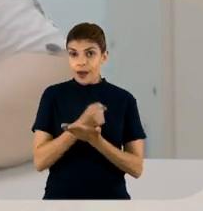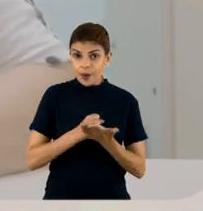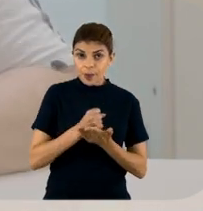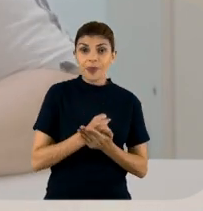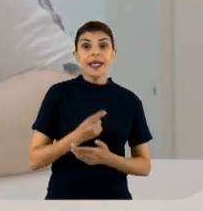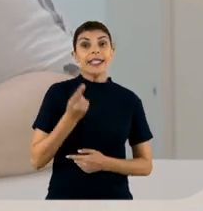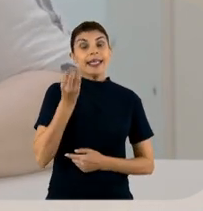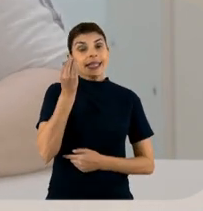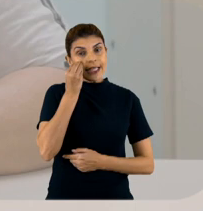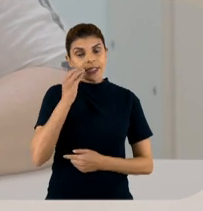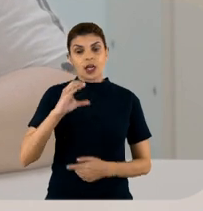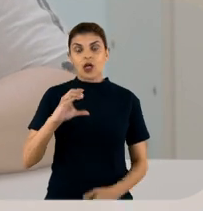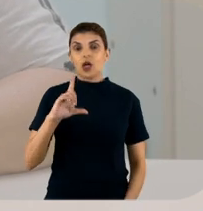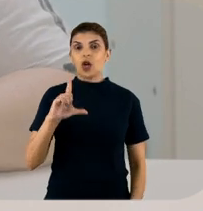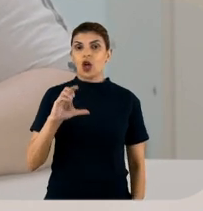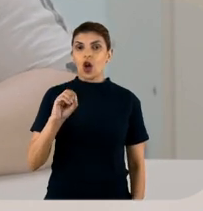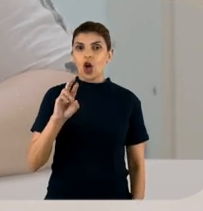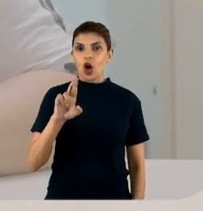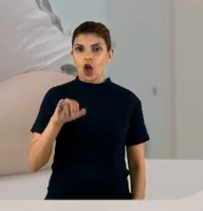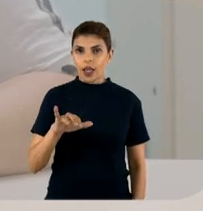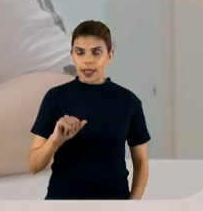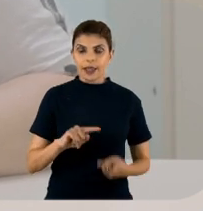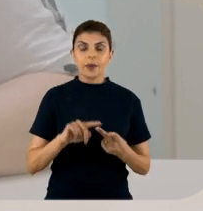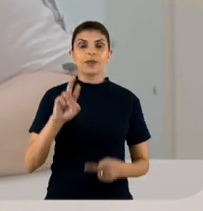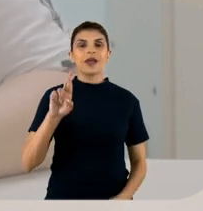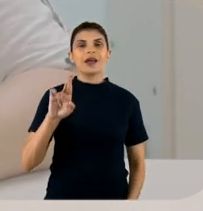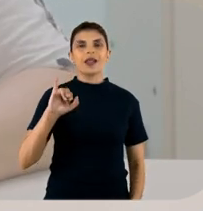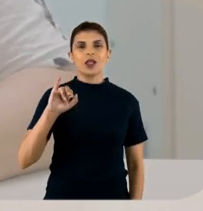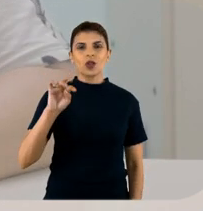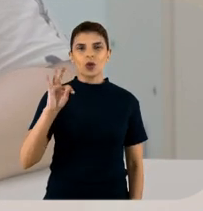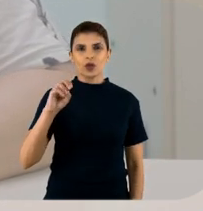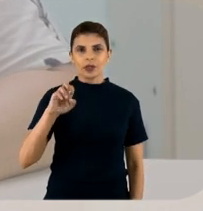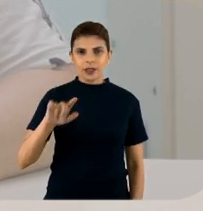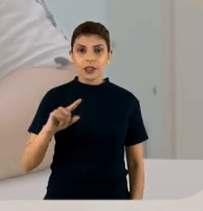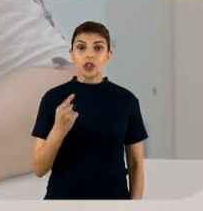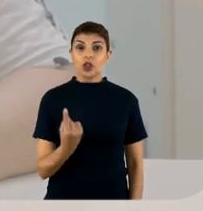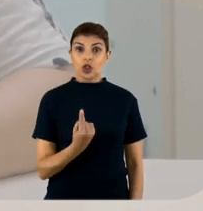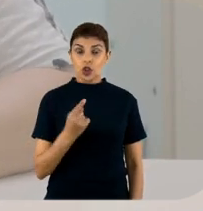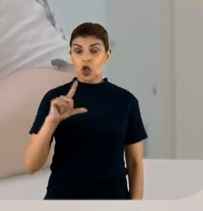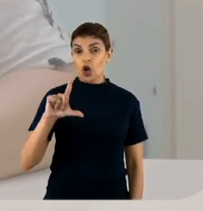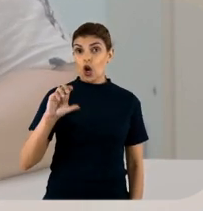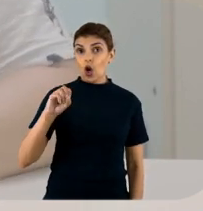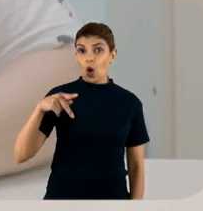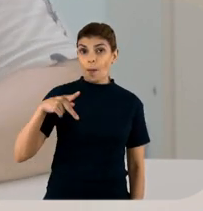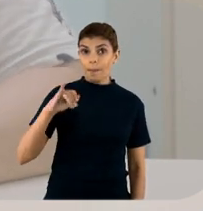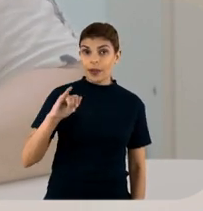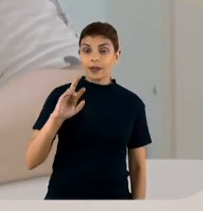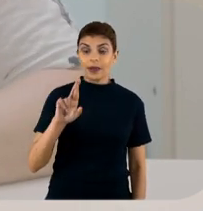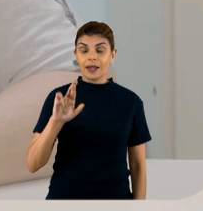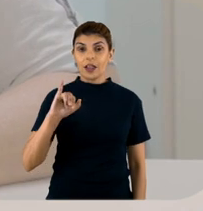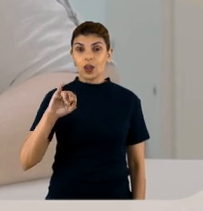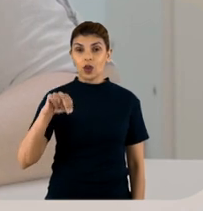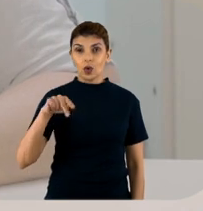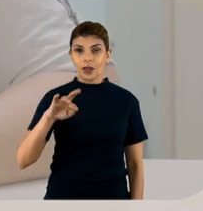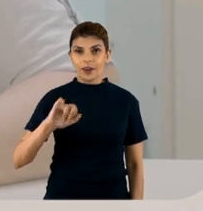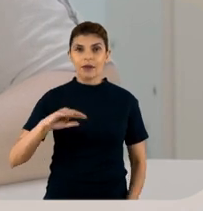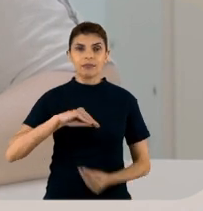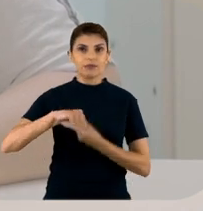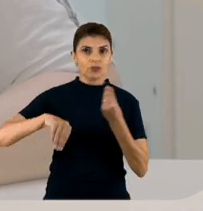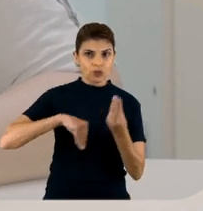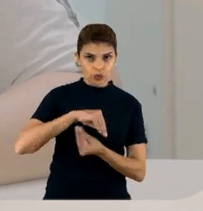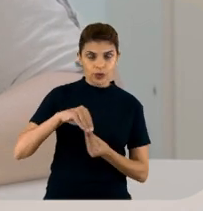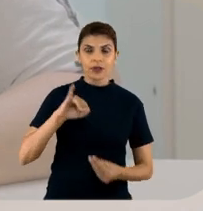aí a gente testa a cloroquina a gente testa o lopina ritonavir sozinho o lopina ritonavir misturada